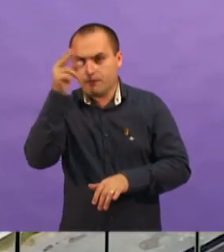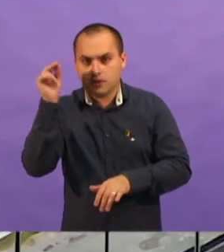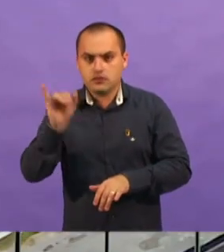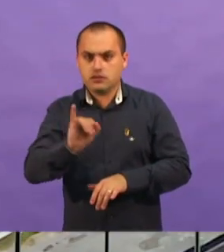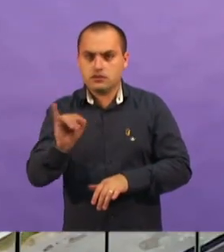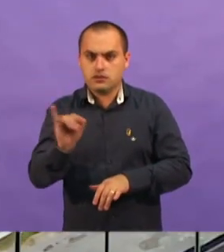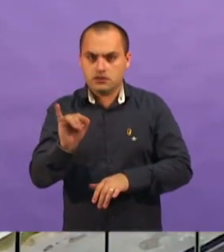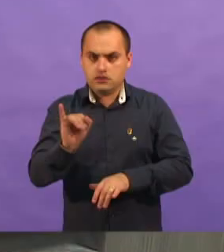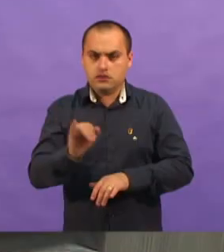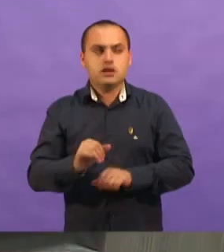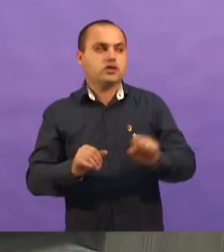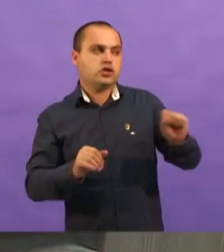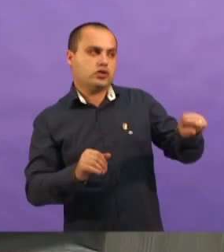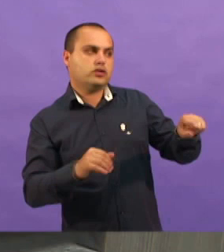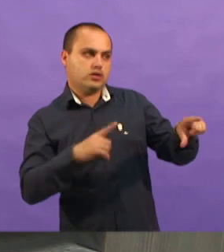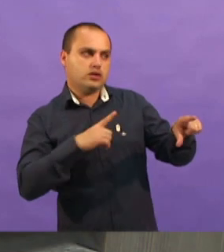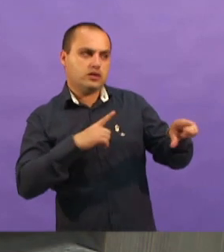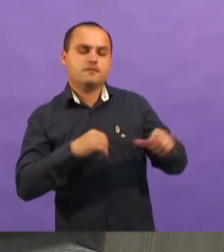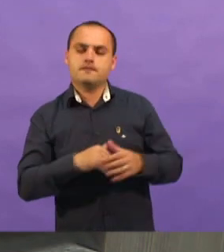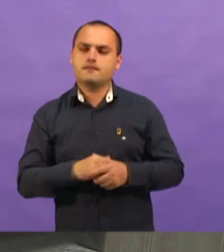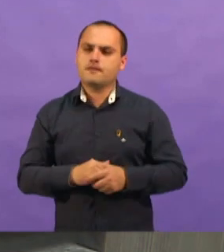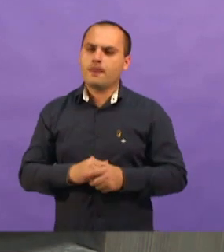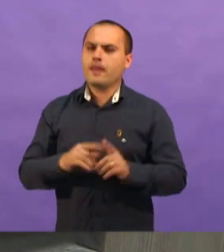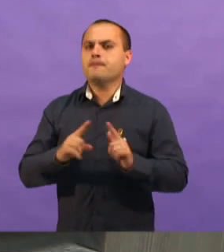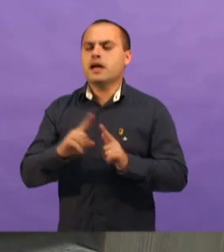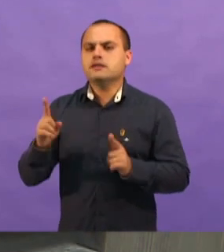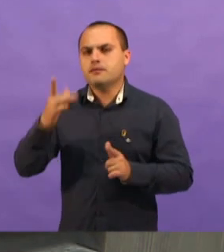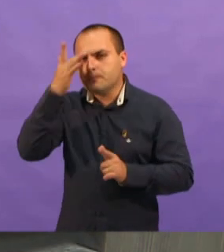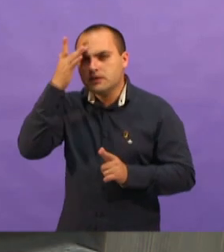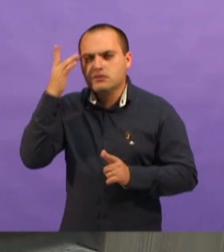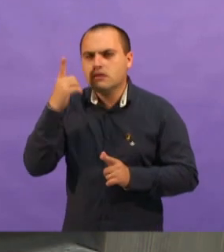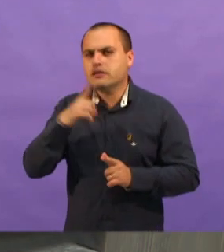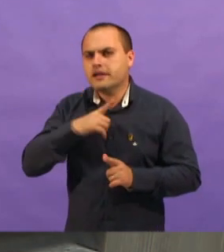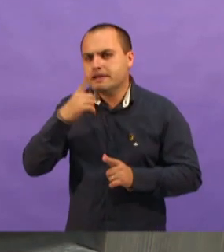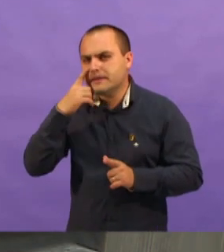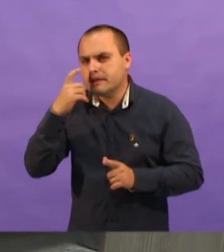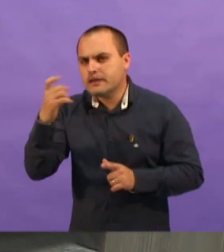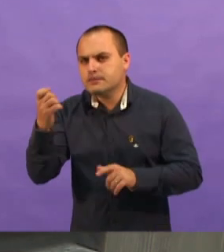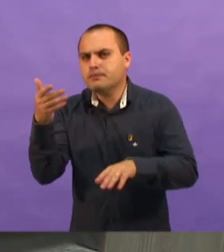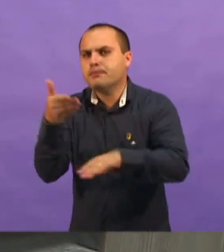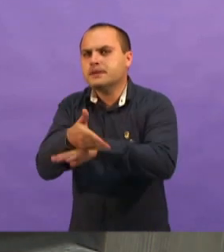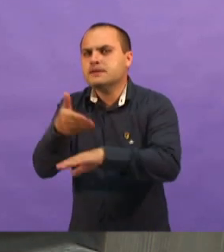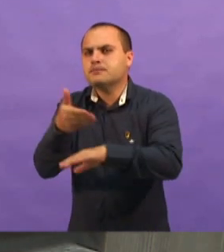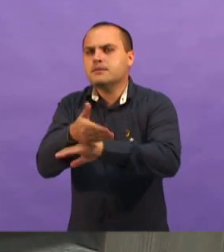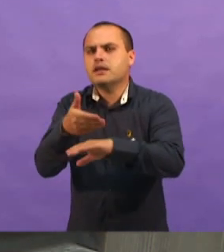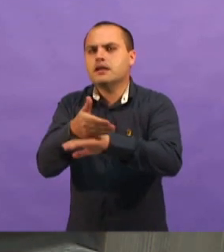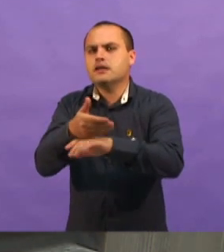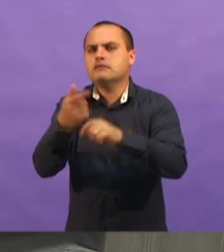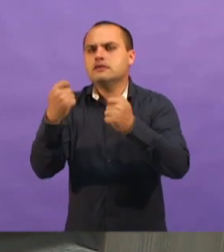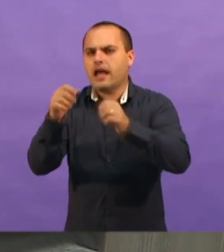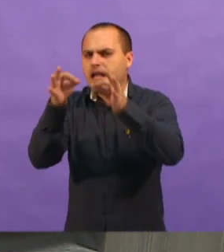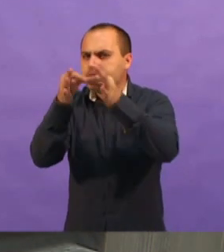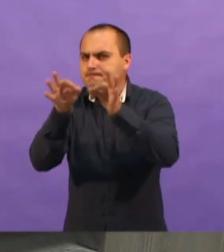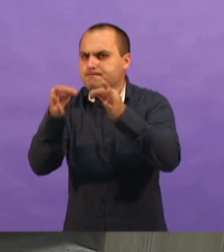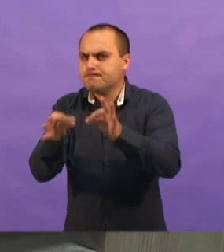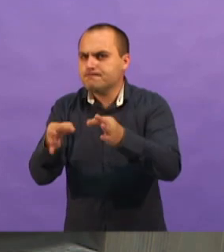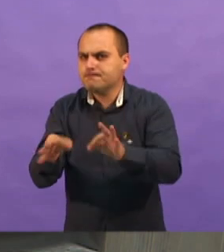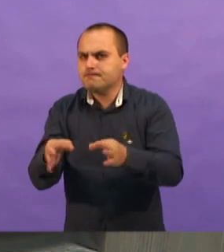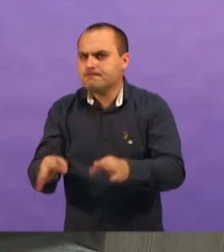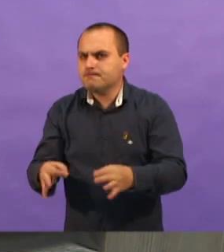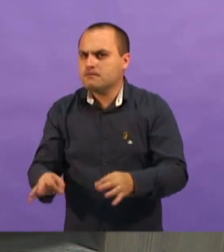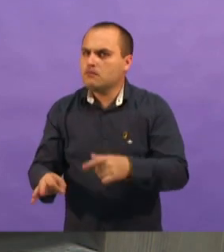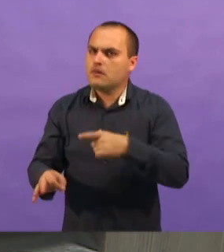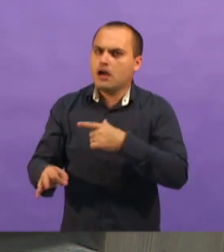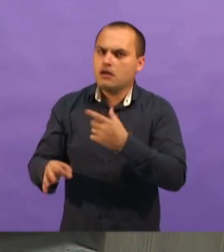Notícias. Aí se interessa, mas qual é o critério para poder participar? Há ganha